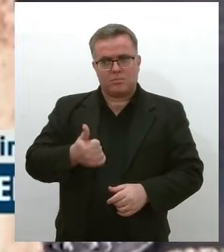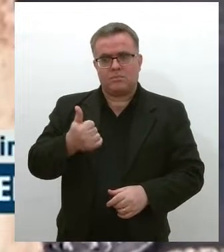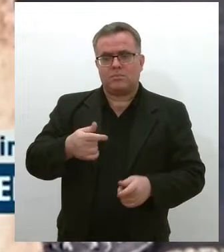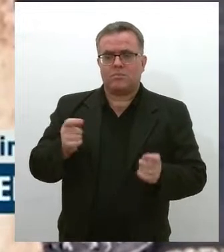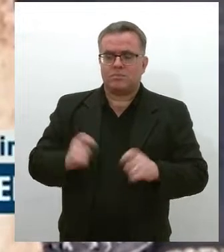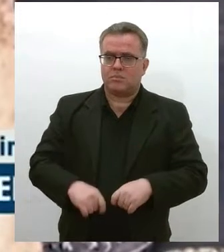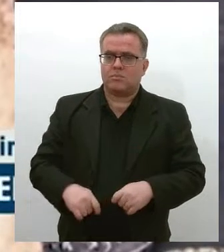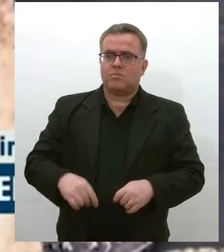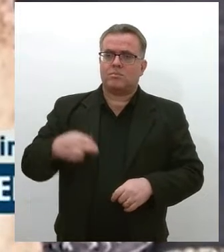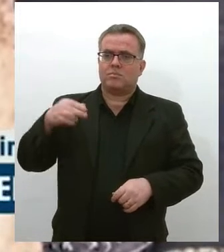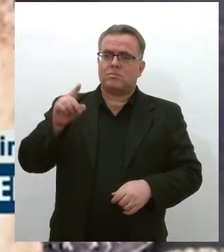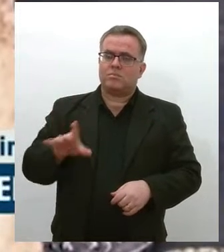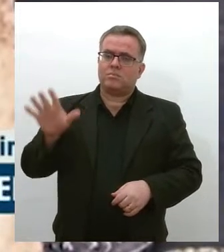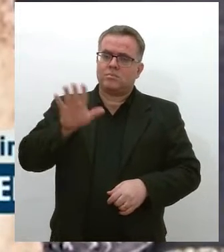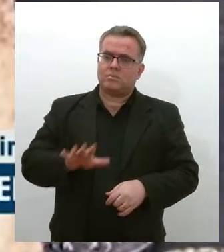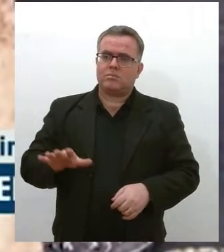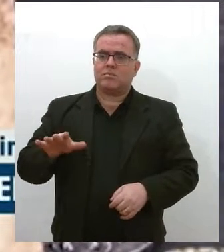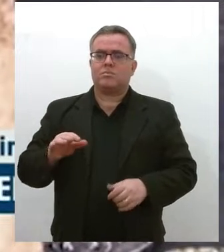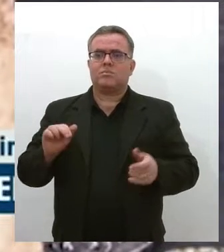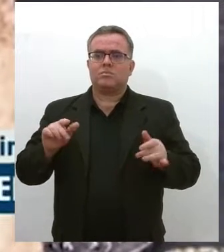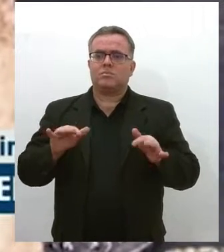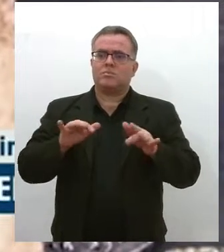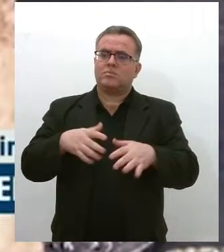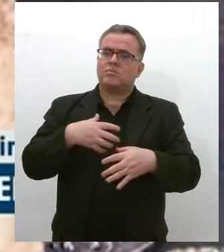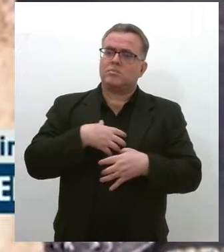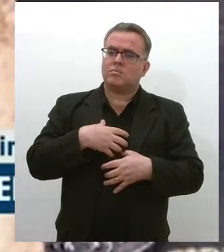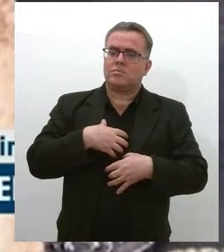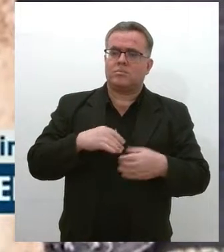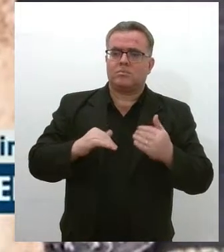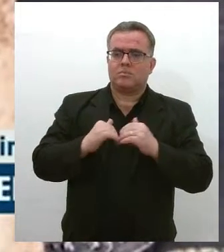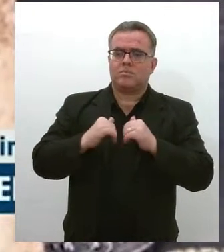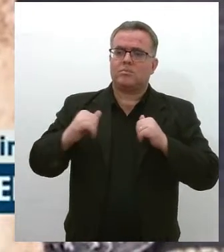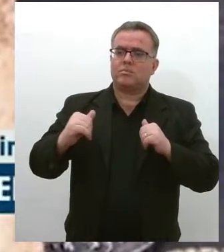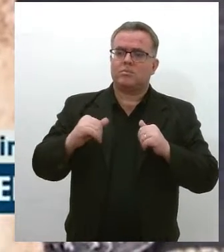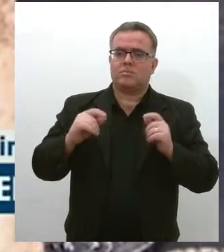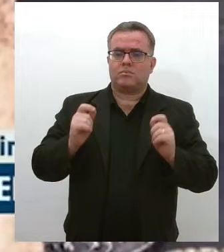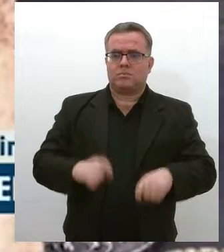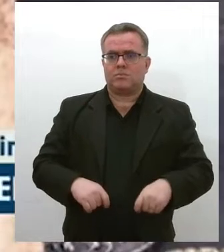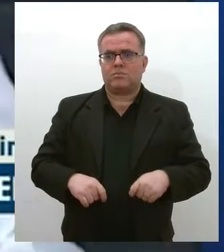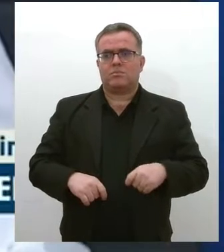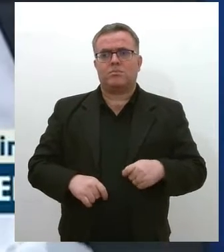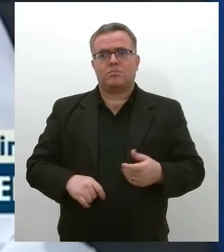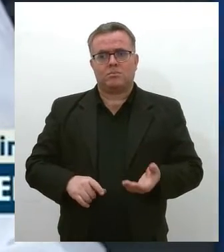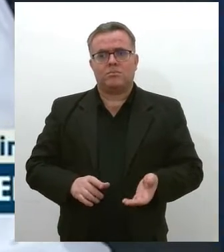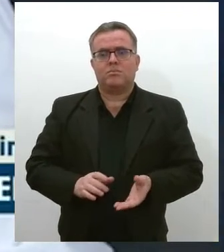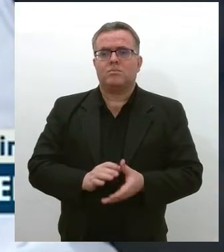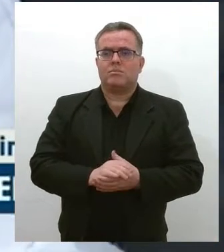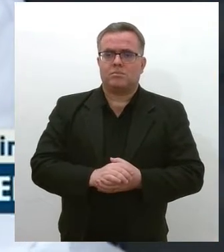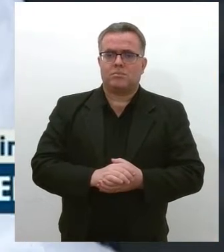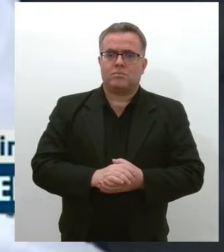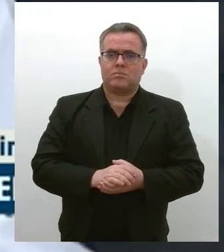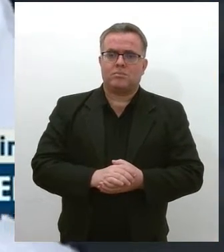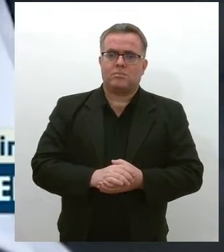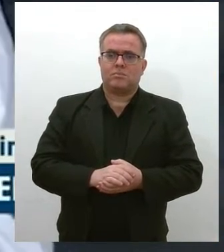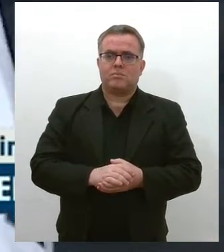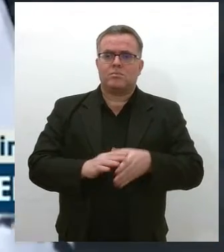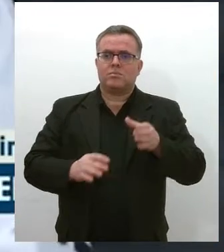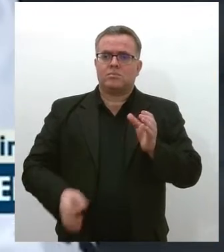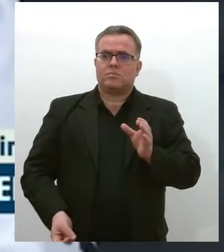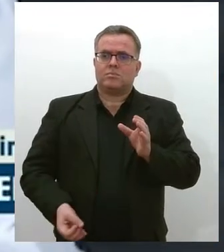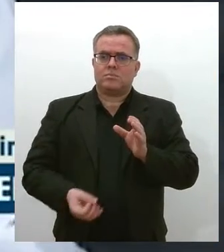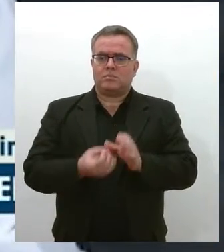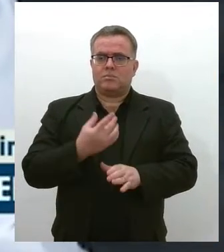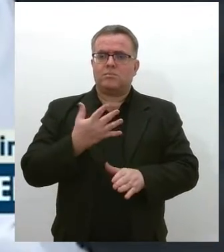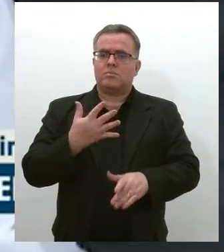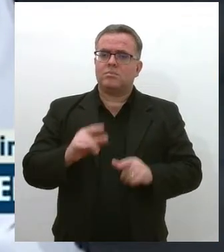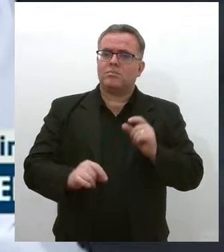nordestinas nutriam sentimentos separatistas e republicanos. Se criou uma ideia em torno do